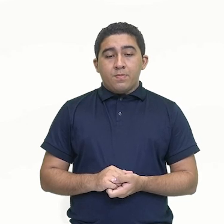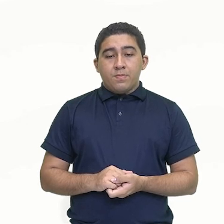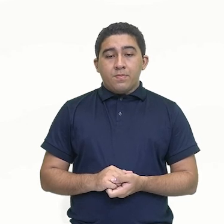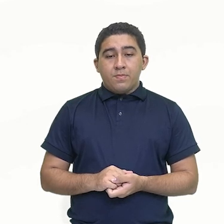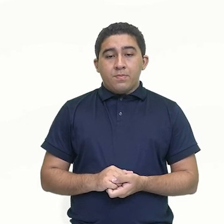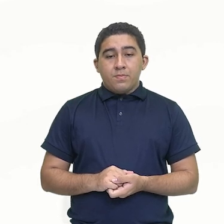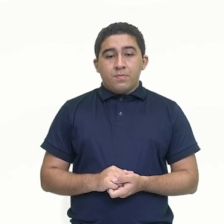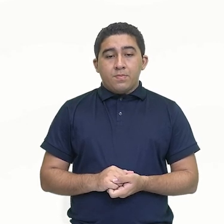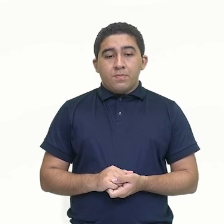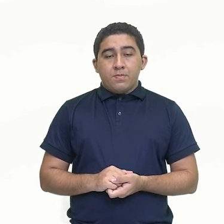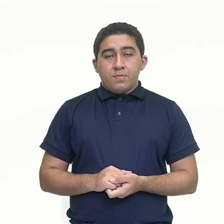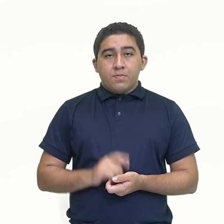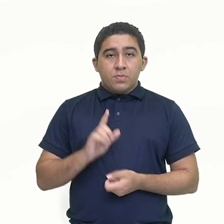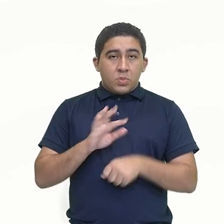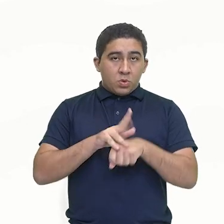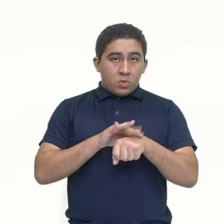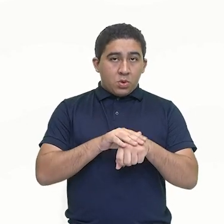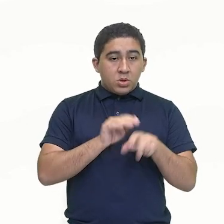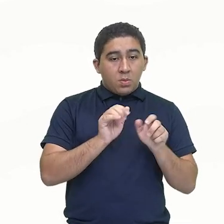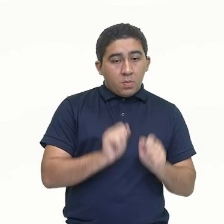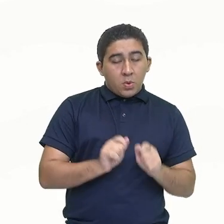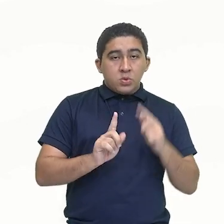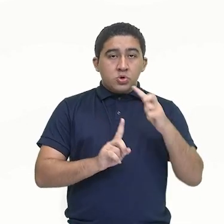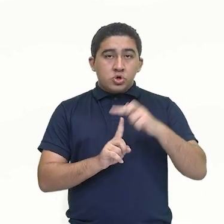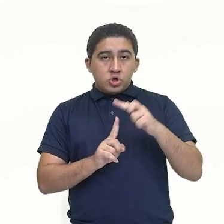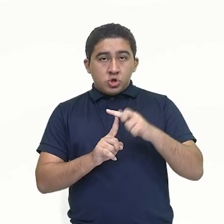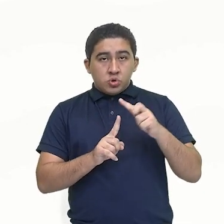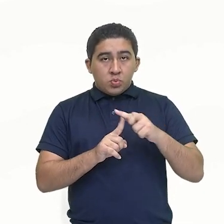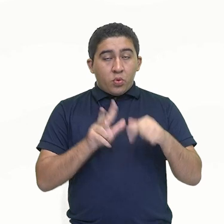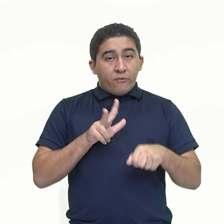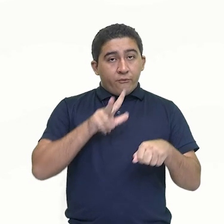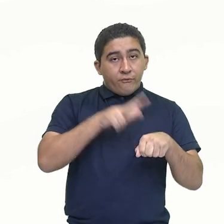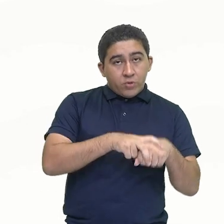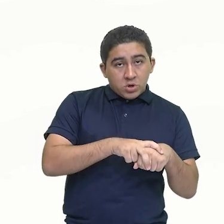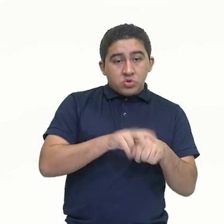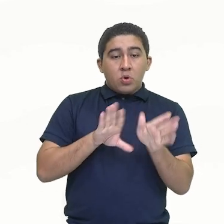podem ser do tipo vírus, do tipo bactérias,